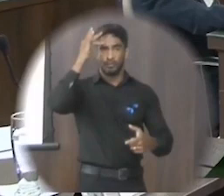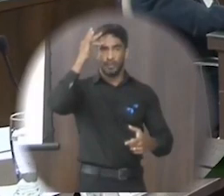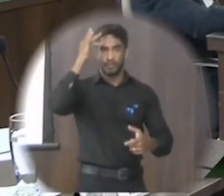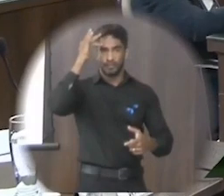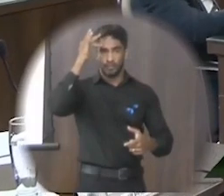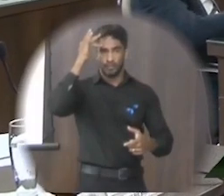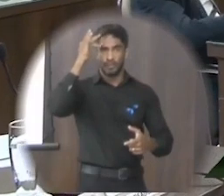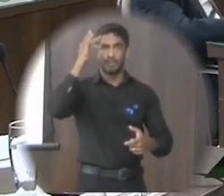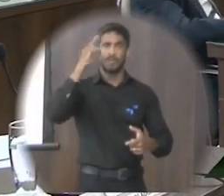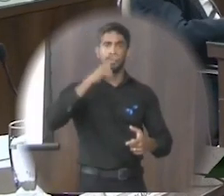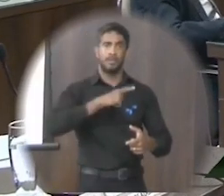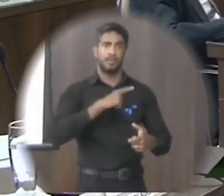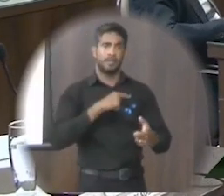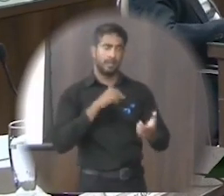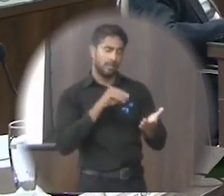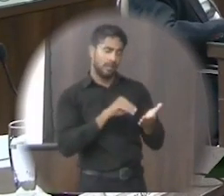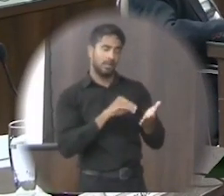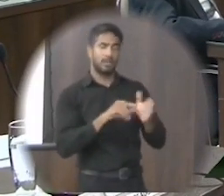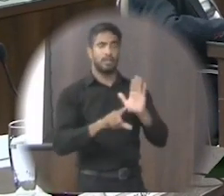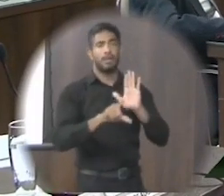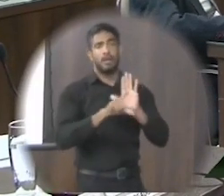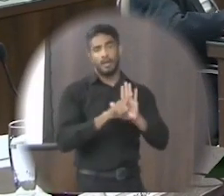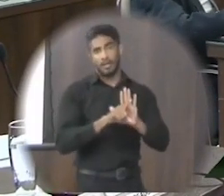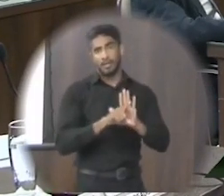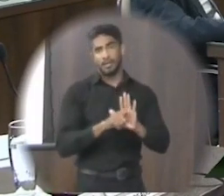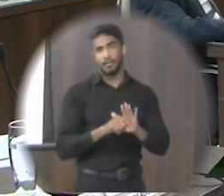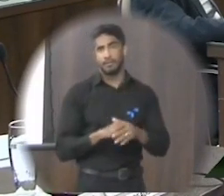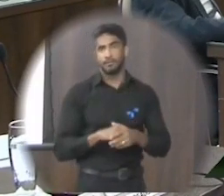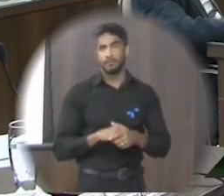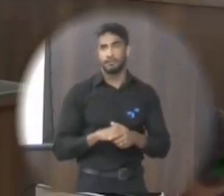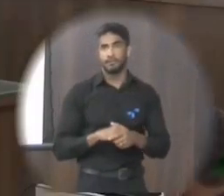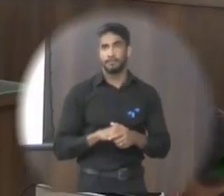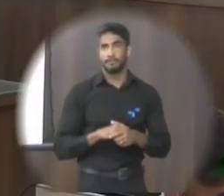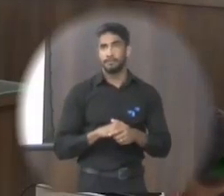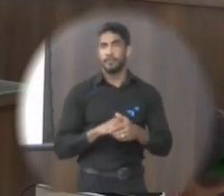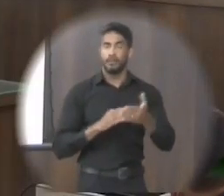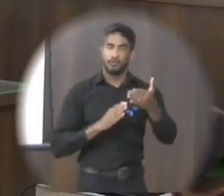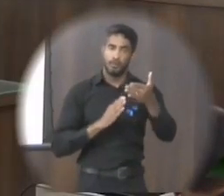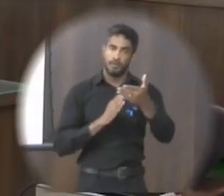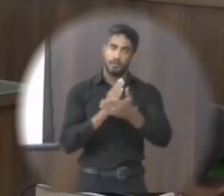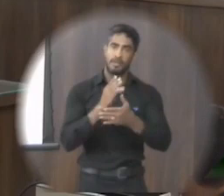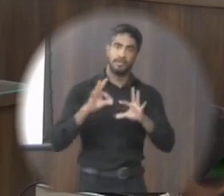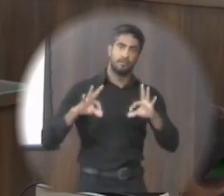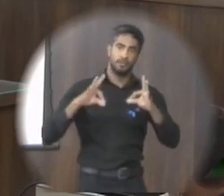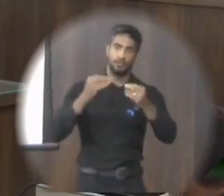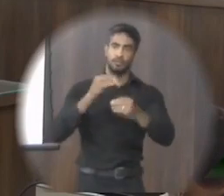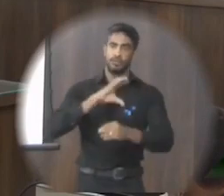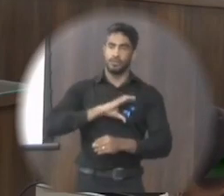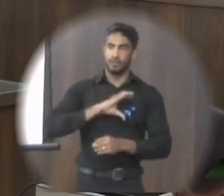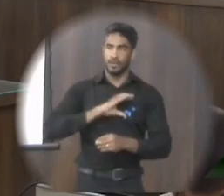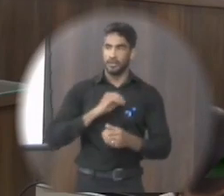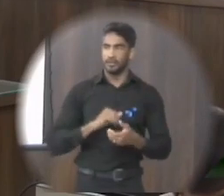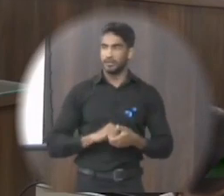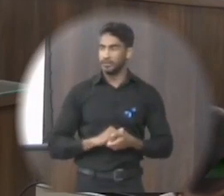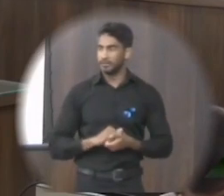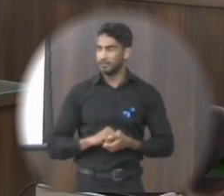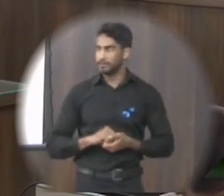condenadas conforme dispõe a lei. Eu agradeço aí a oportunidade, contem com a aprovação dos nobres colegas.